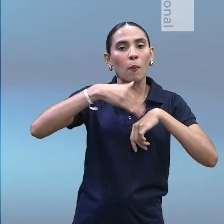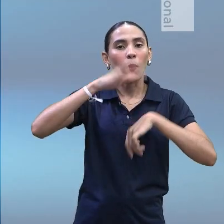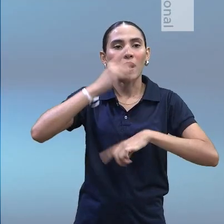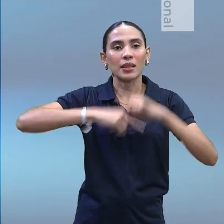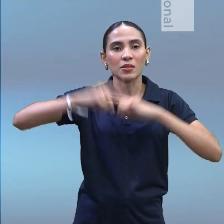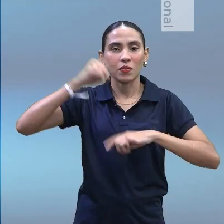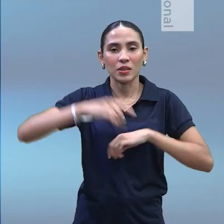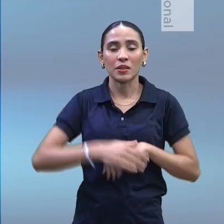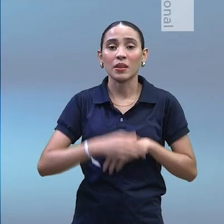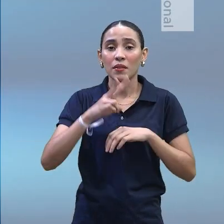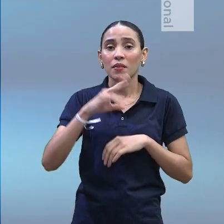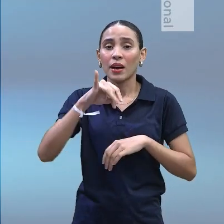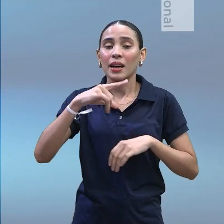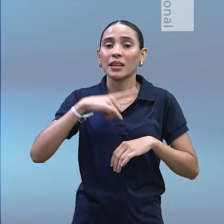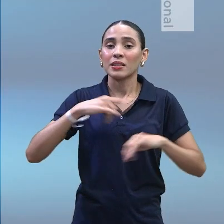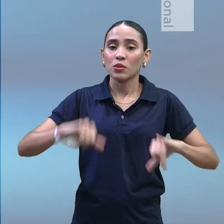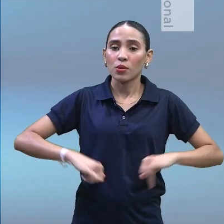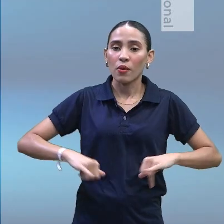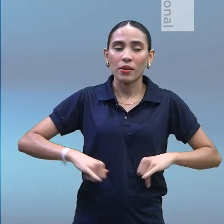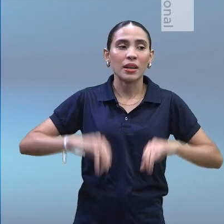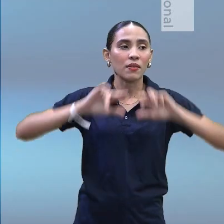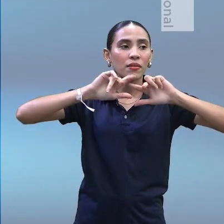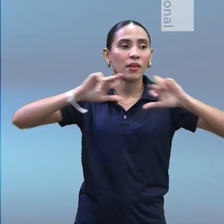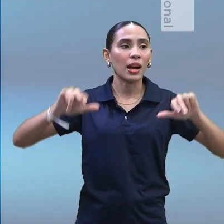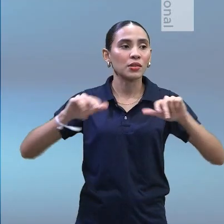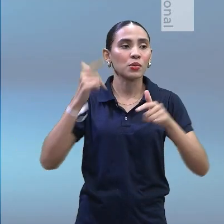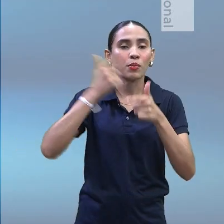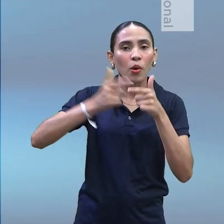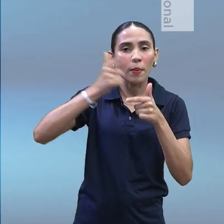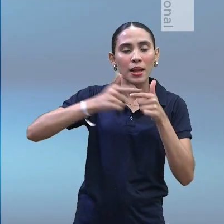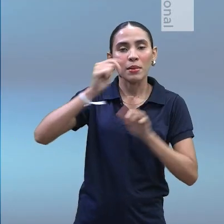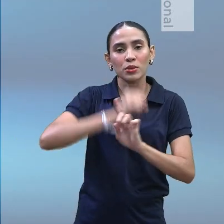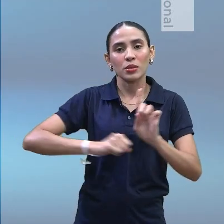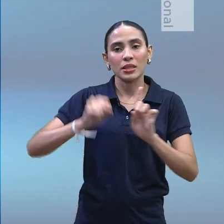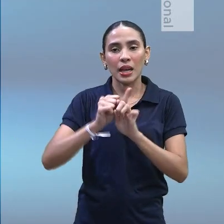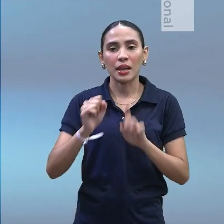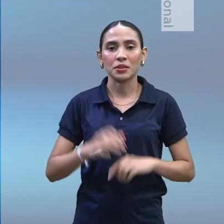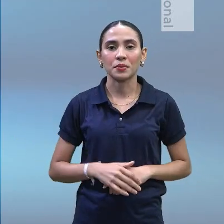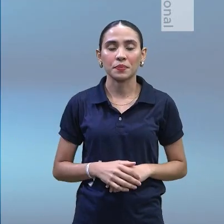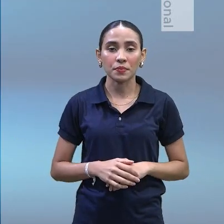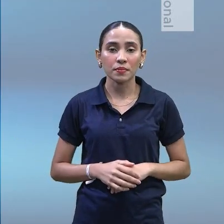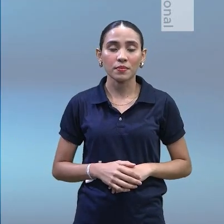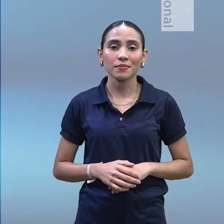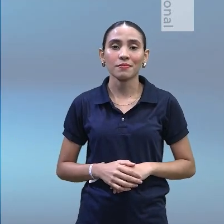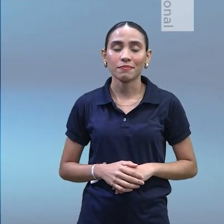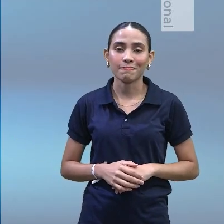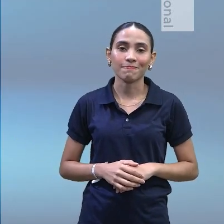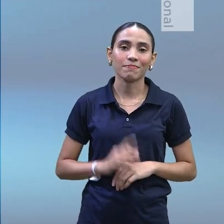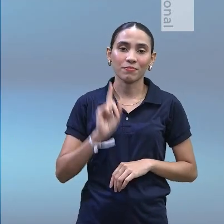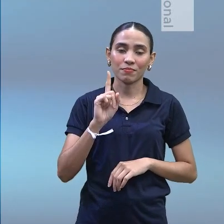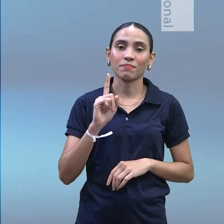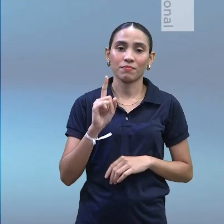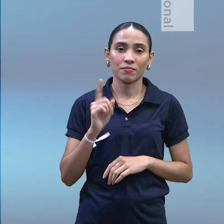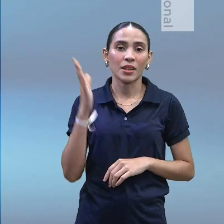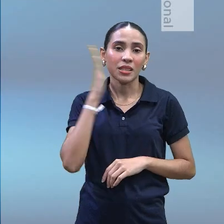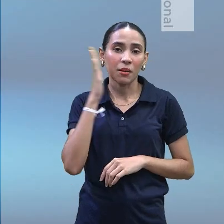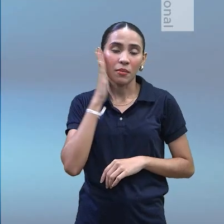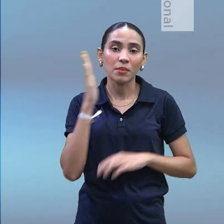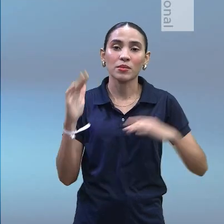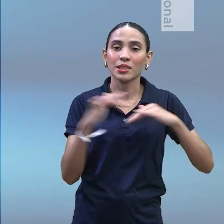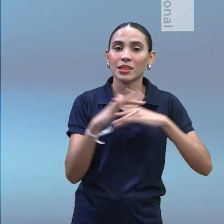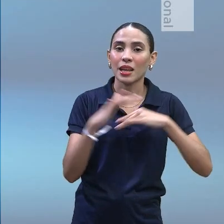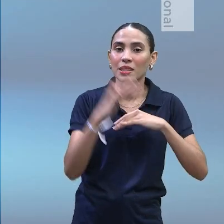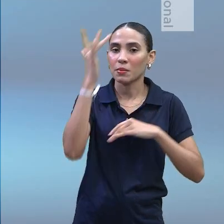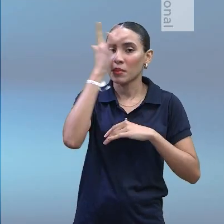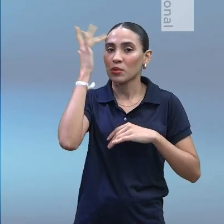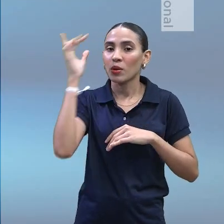desenvolvida, e vai sofrer, né, vários problemas sociais, né? Que, claro, a gente vem para uma cidade, a pessoa